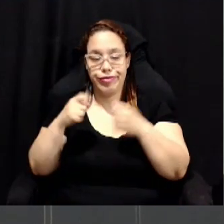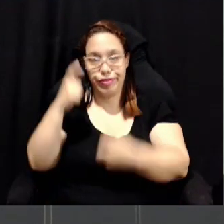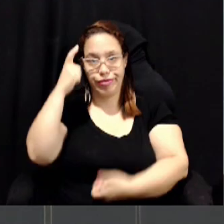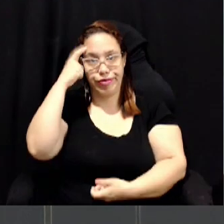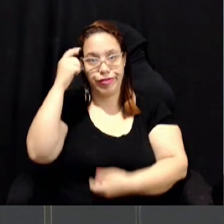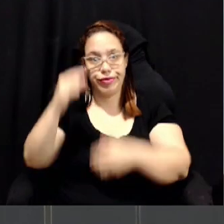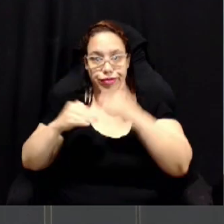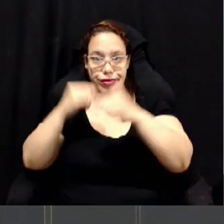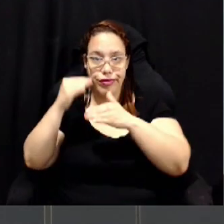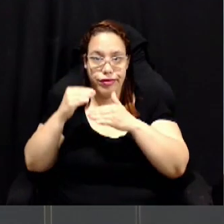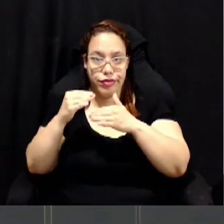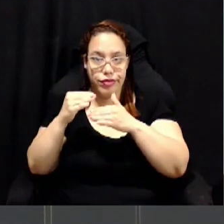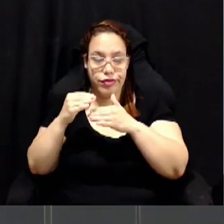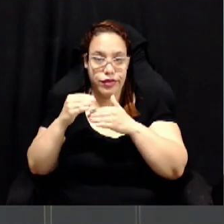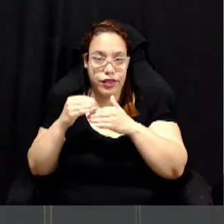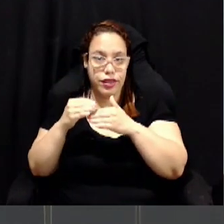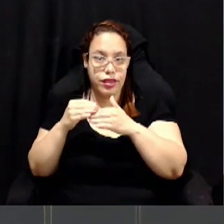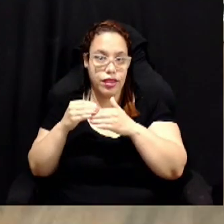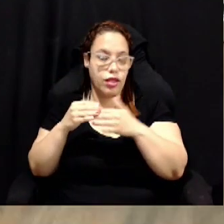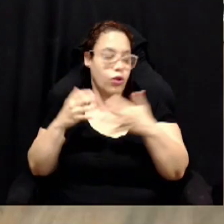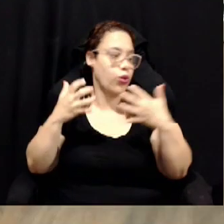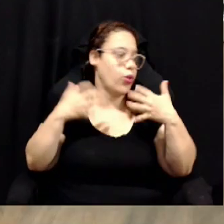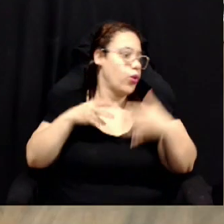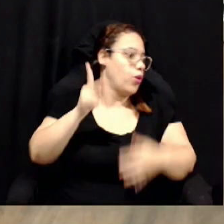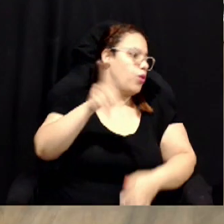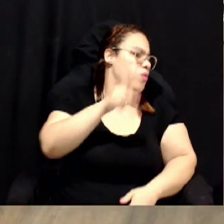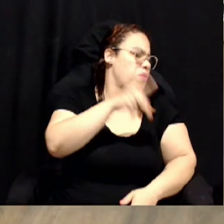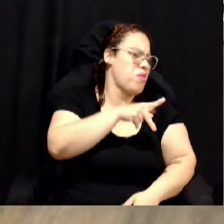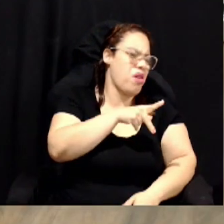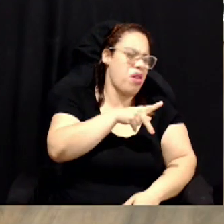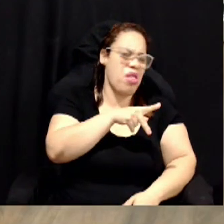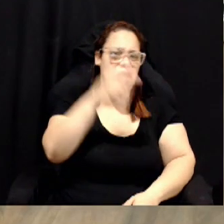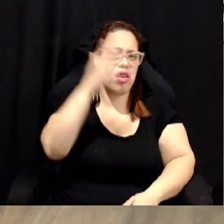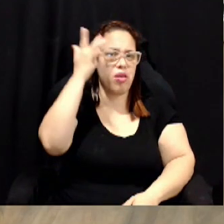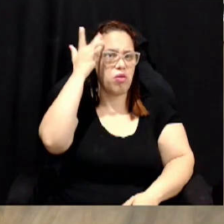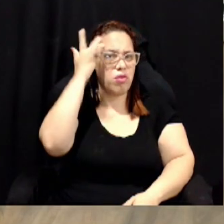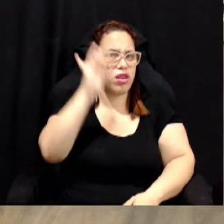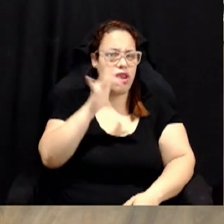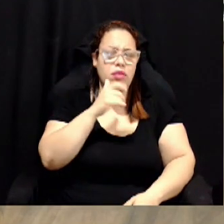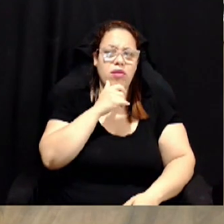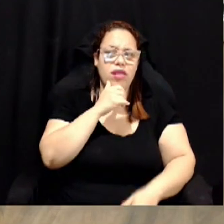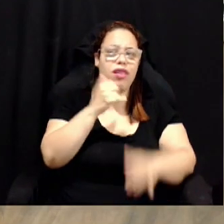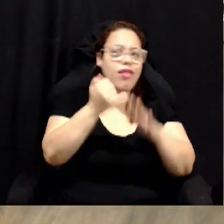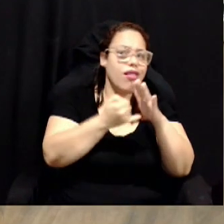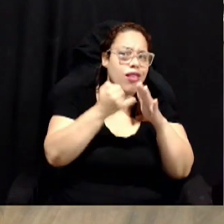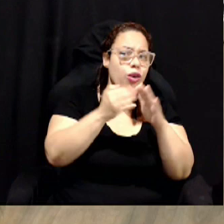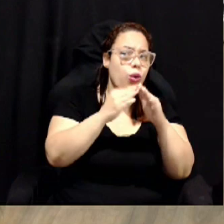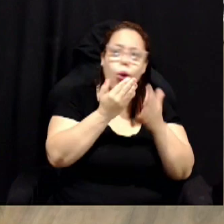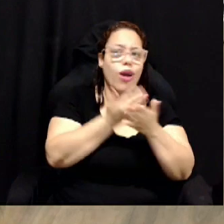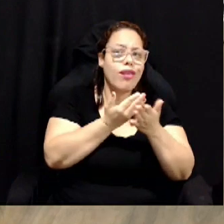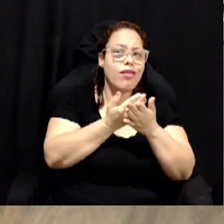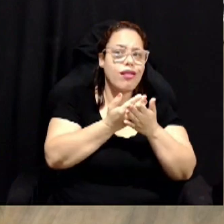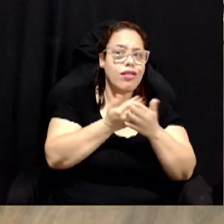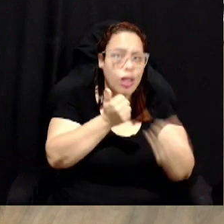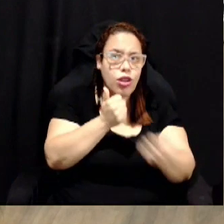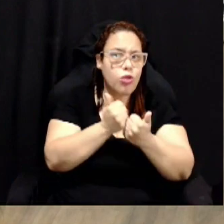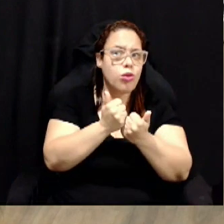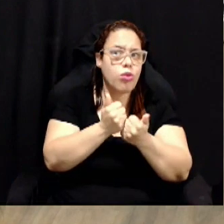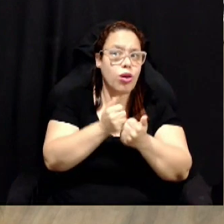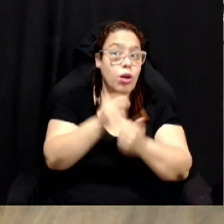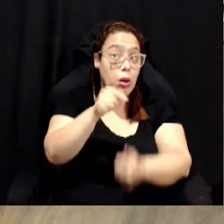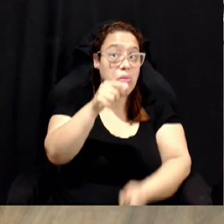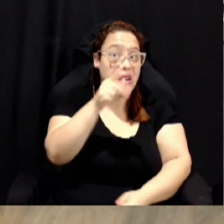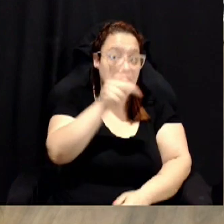daí muitas vezes a gente põe essa carga em cima do professor. O professor não sabe, mas e a instituição, e o colégio? Está dando suporte para este professor?